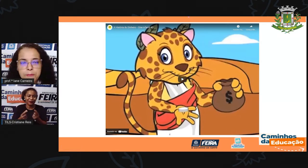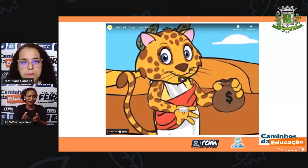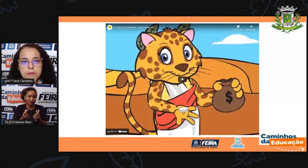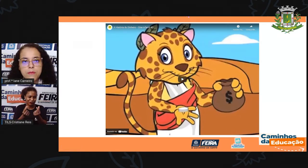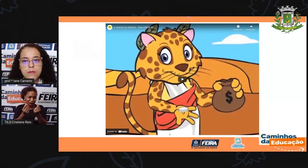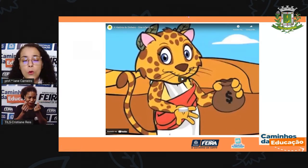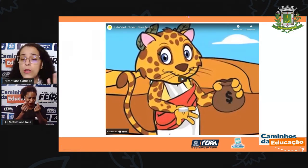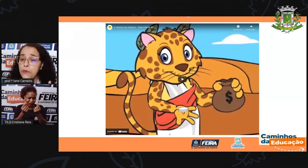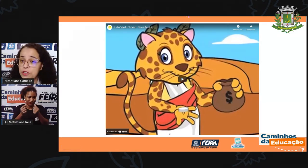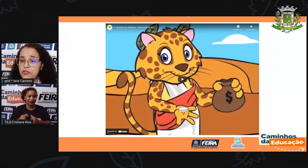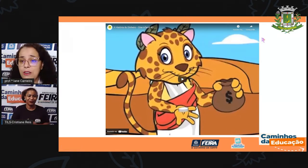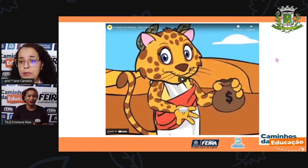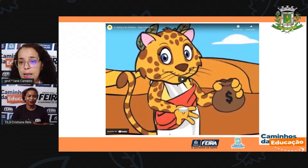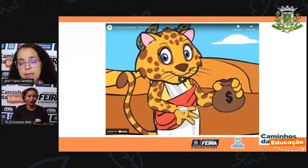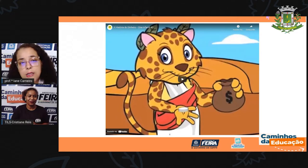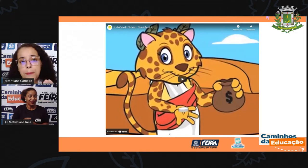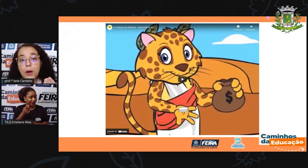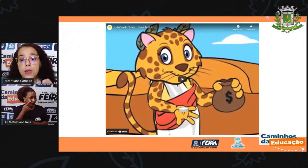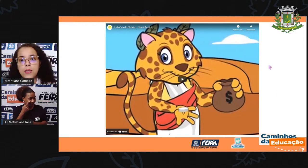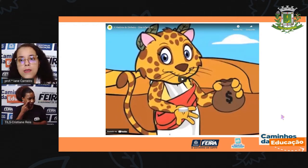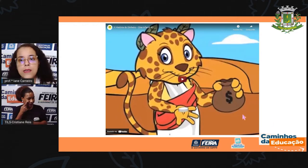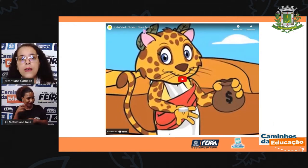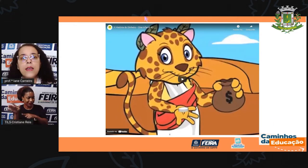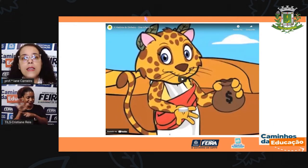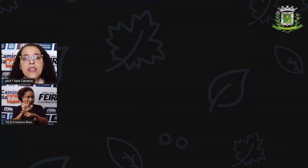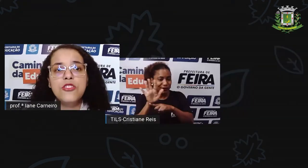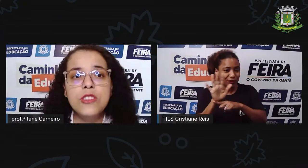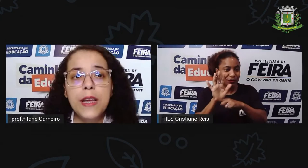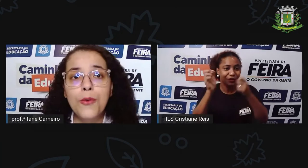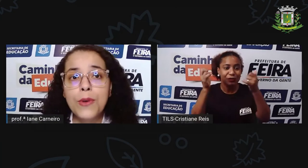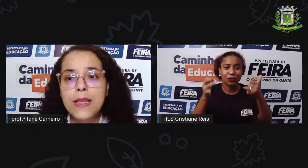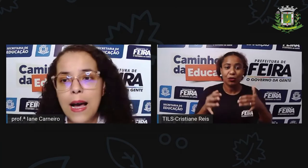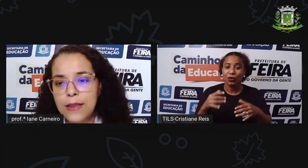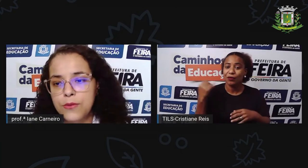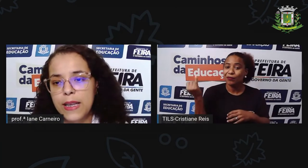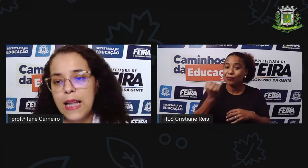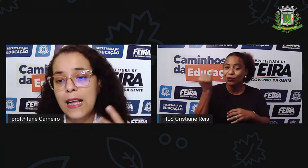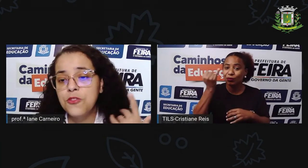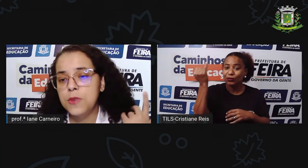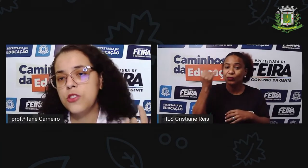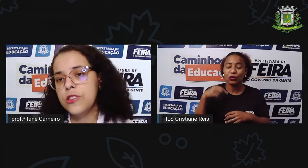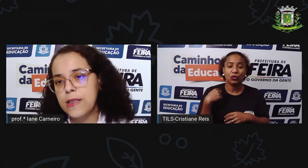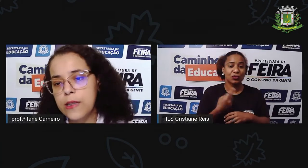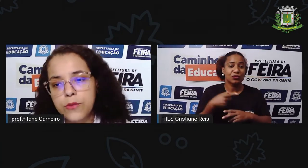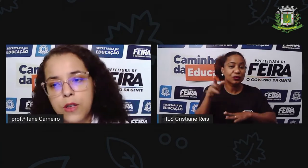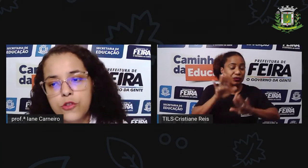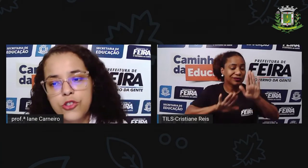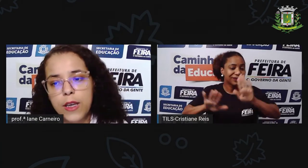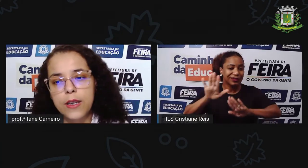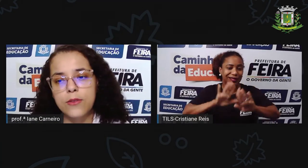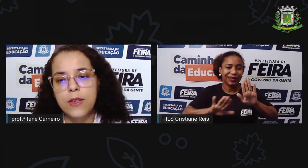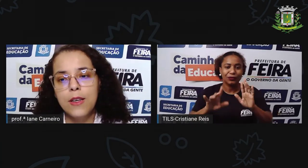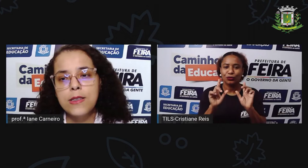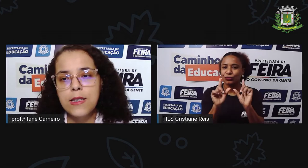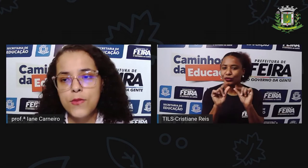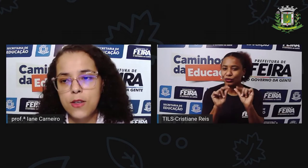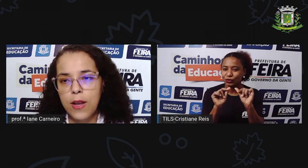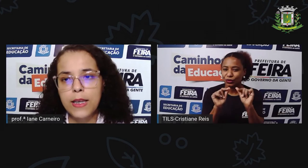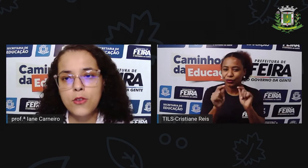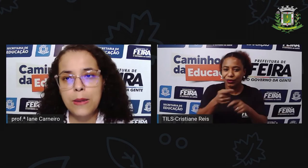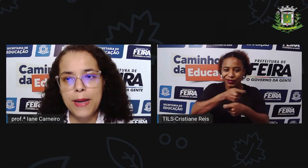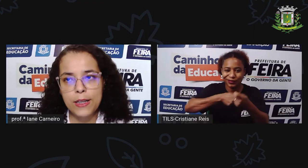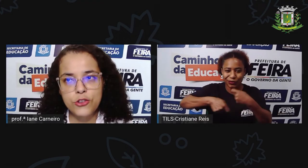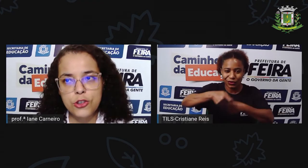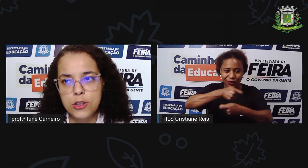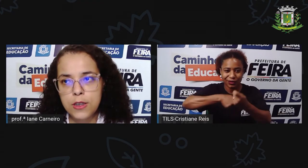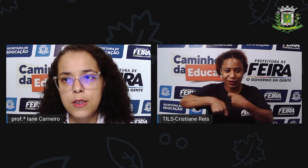E o vídeo já fala isso A importância Da gente ter cuidado Na administração Do nosso dinheiro Vocês viram